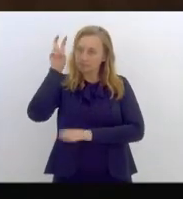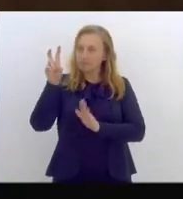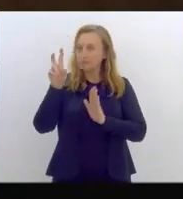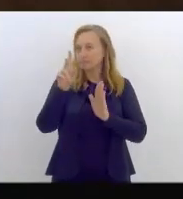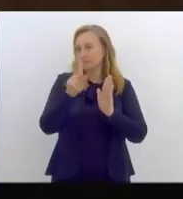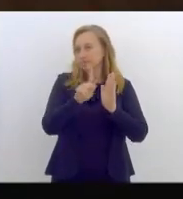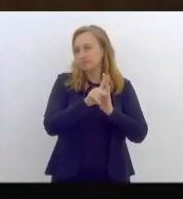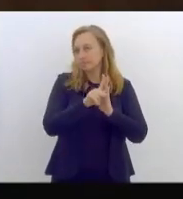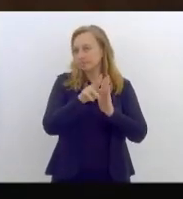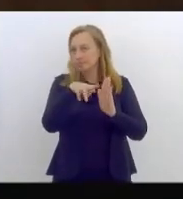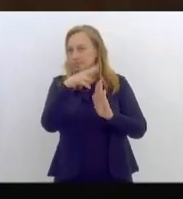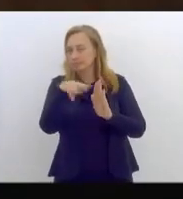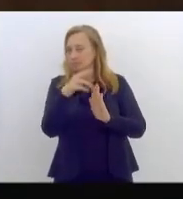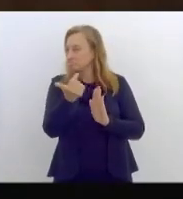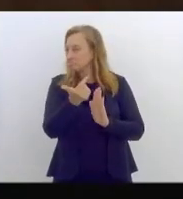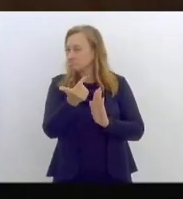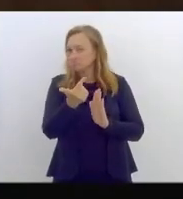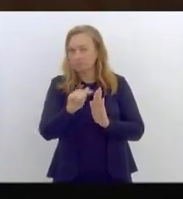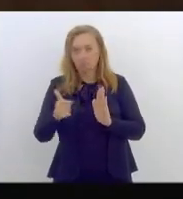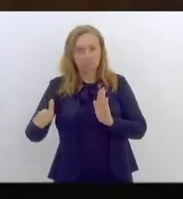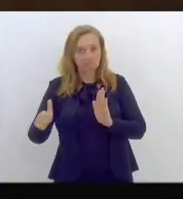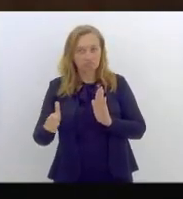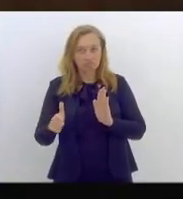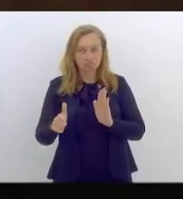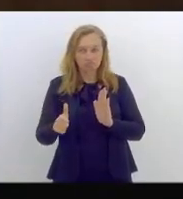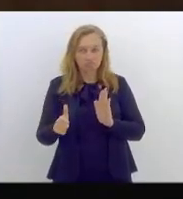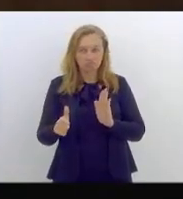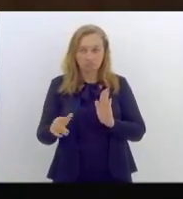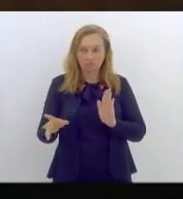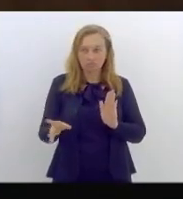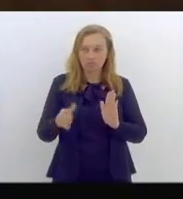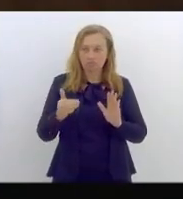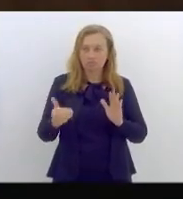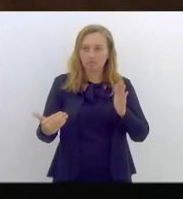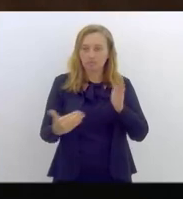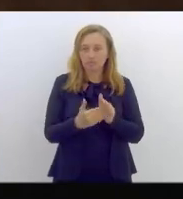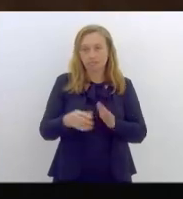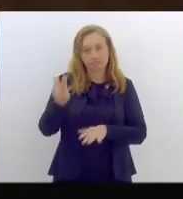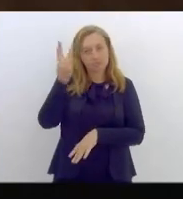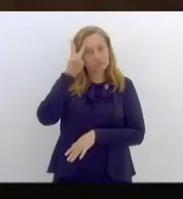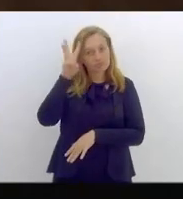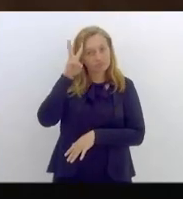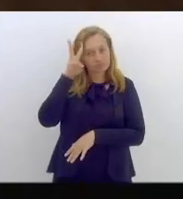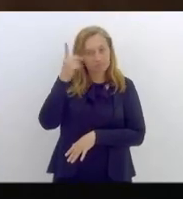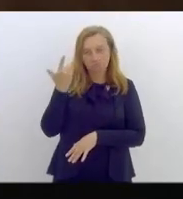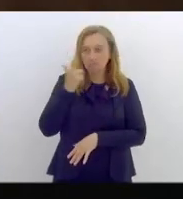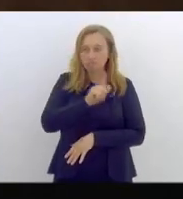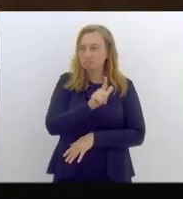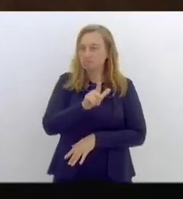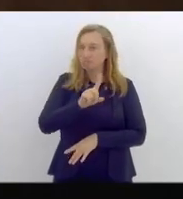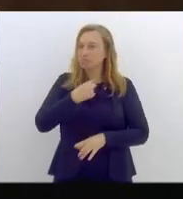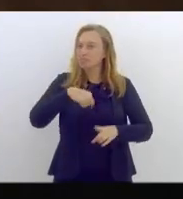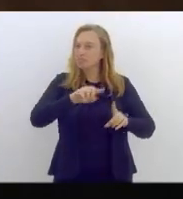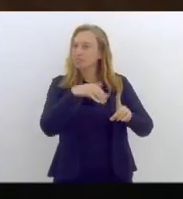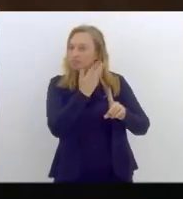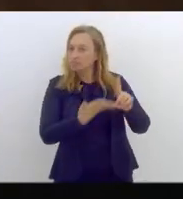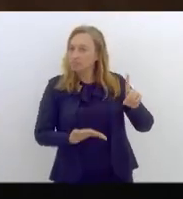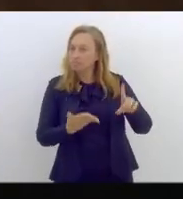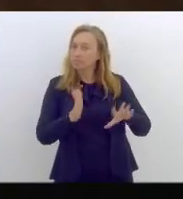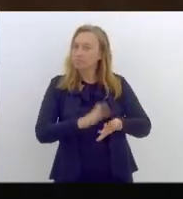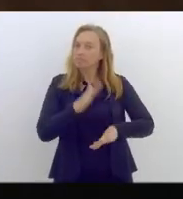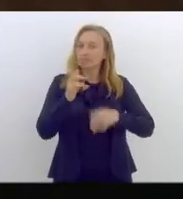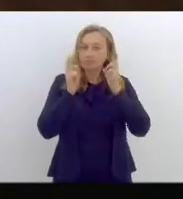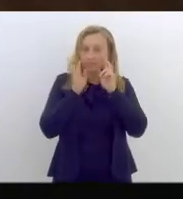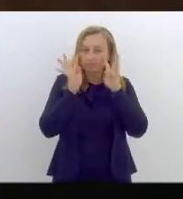e quem não tiver protocolado o pior cenário até terça-feira que vem não vai conseguir participar da sua identidade então é mais um